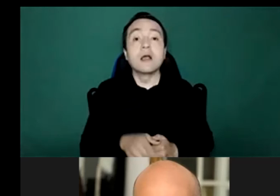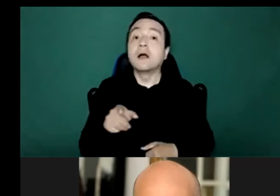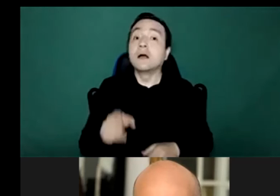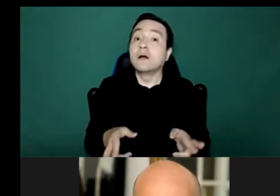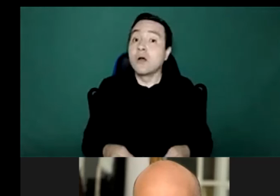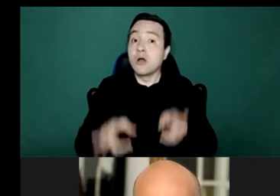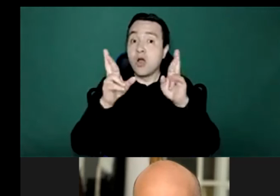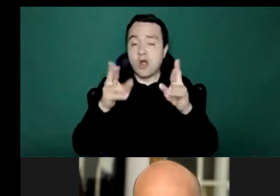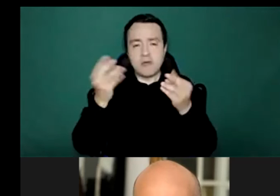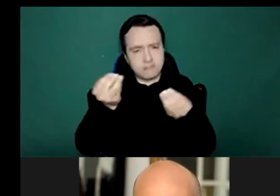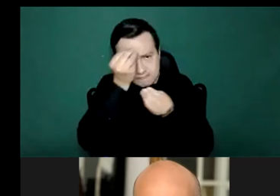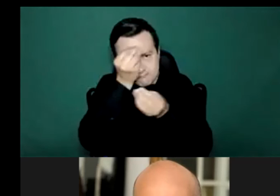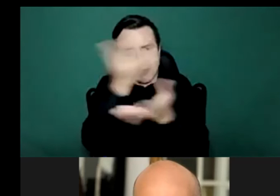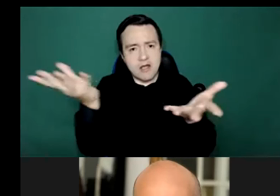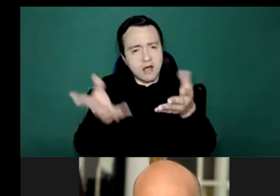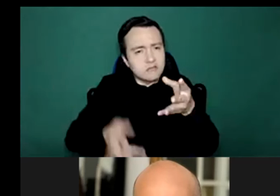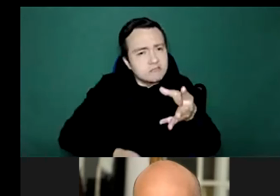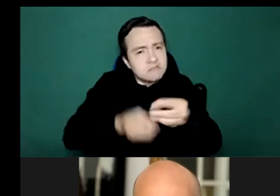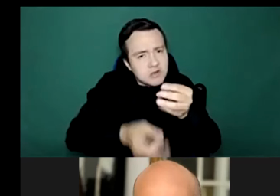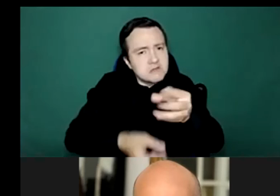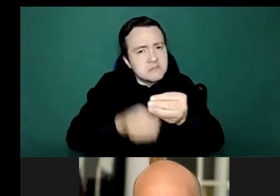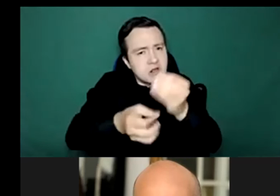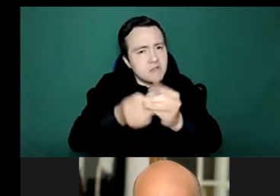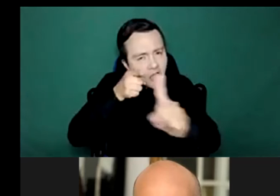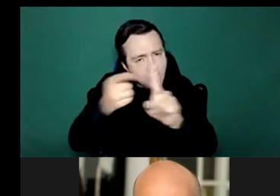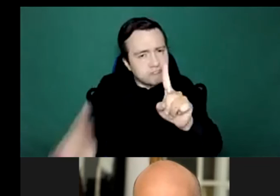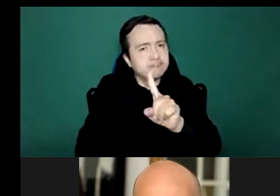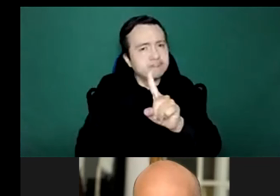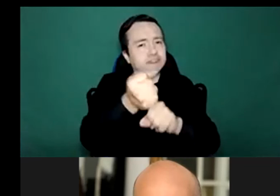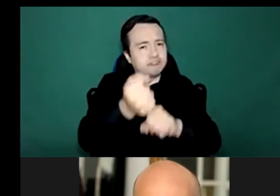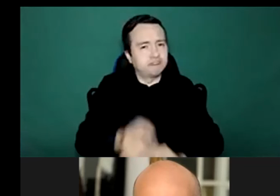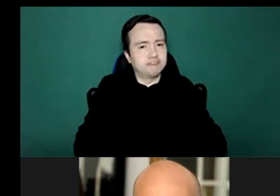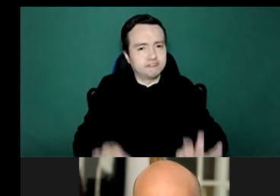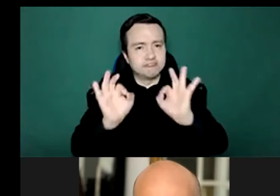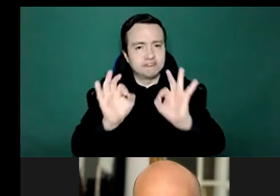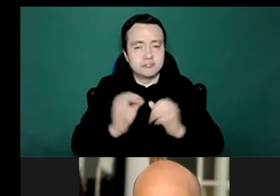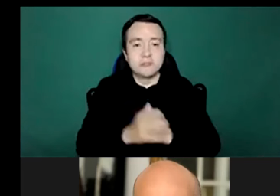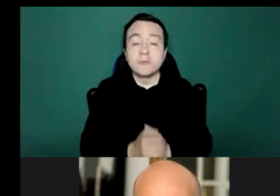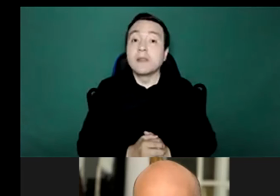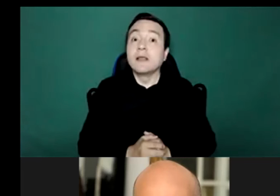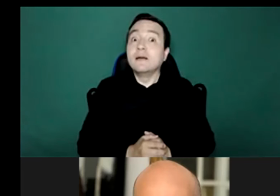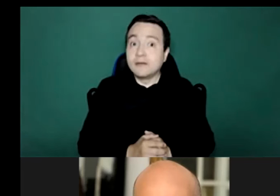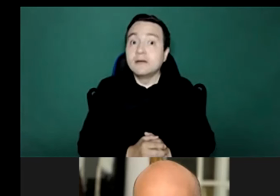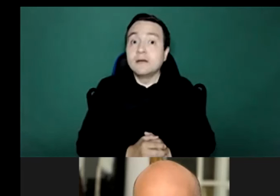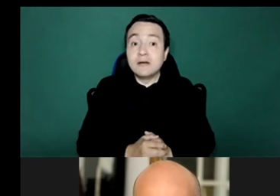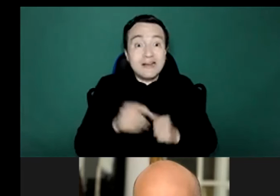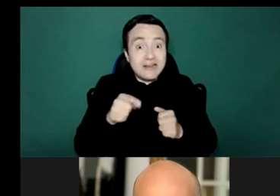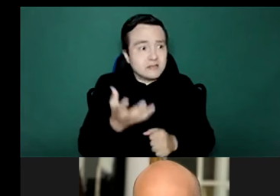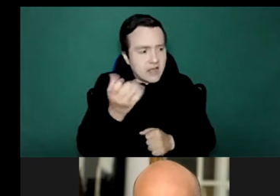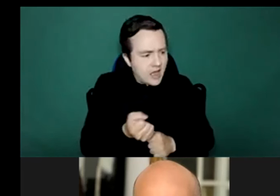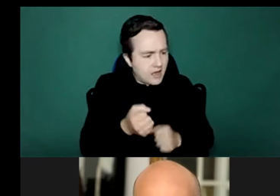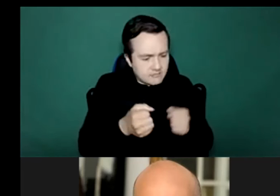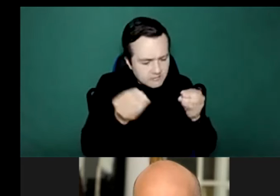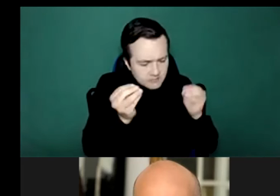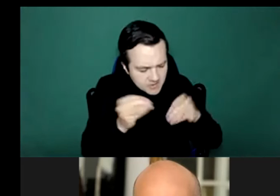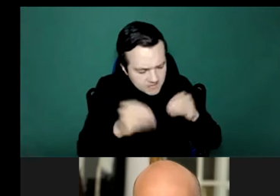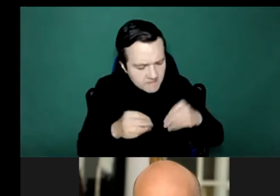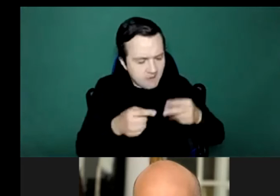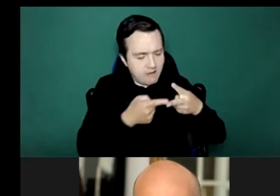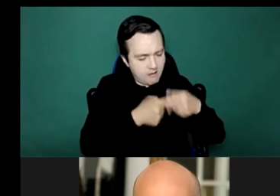para aumentar a evidência e o conhecimento e melhorar continuamente as ferramentas para medir, monitorear